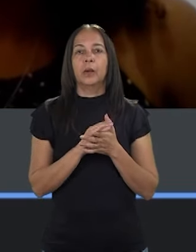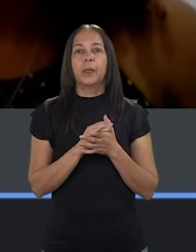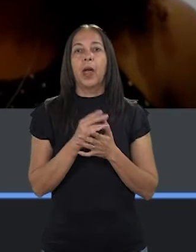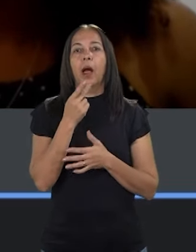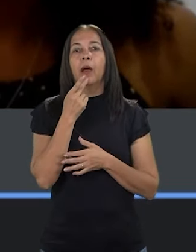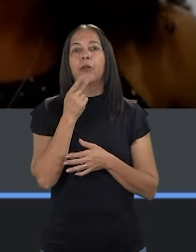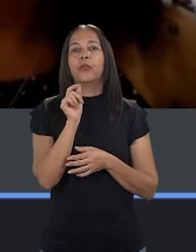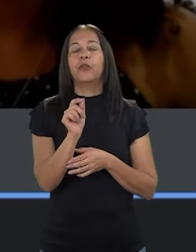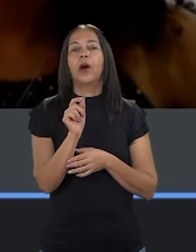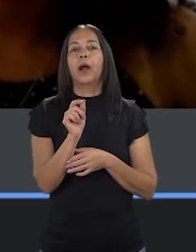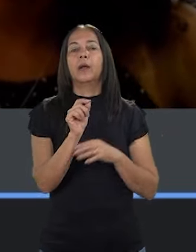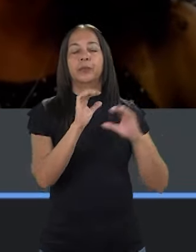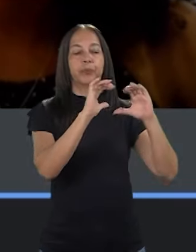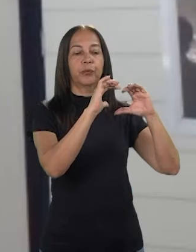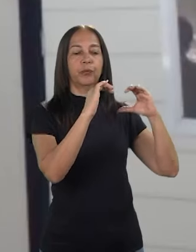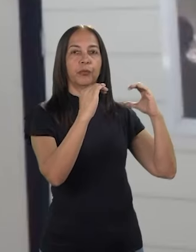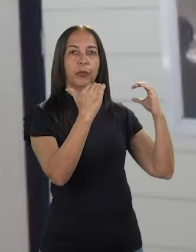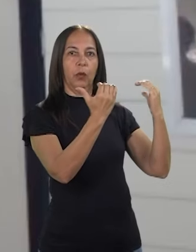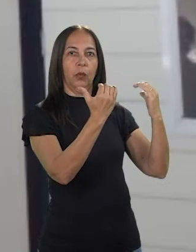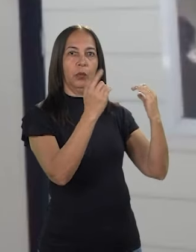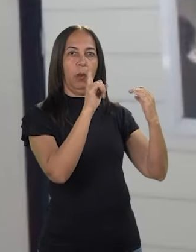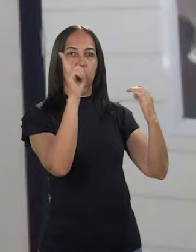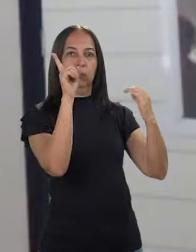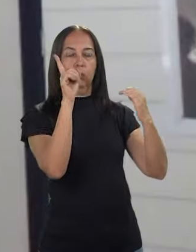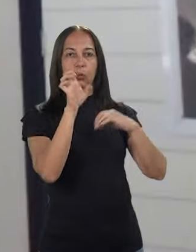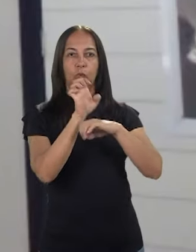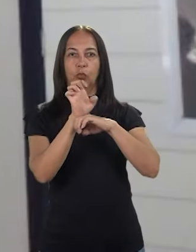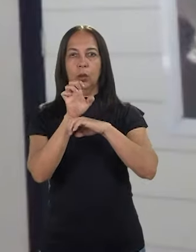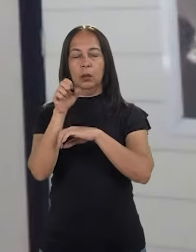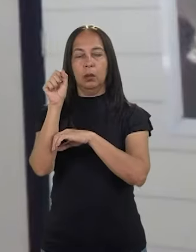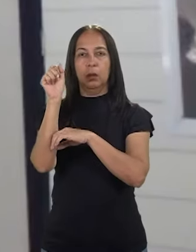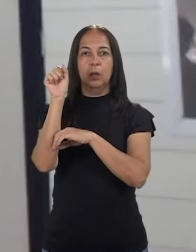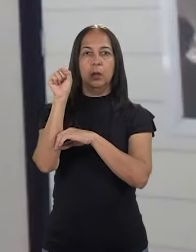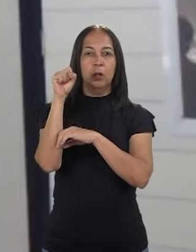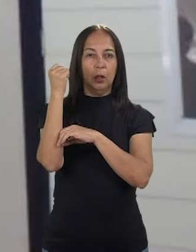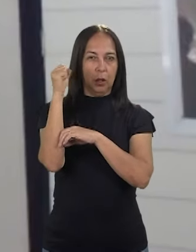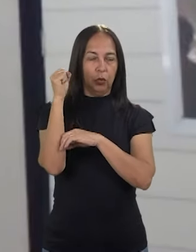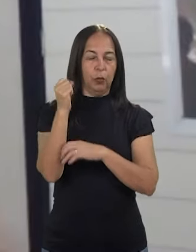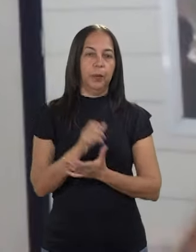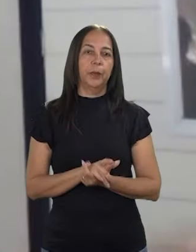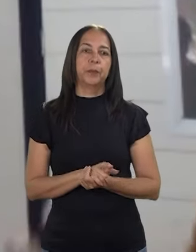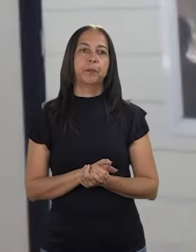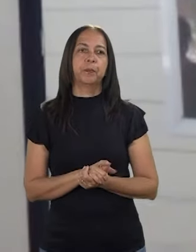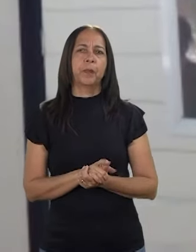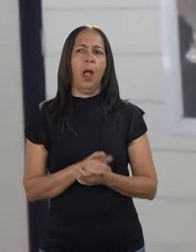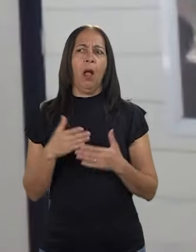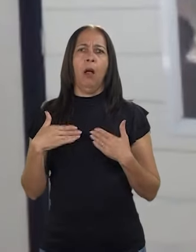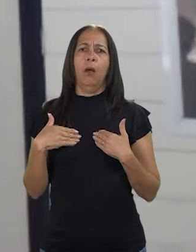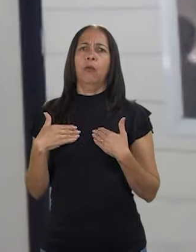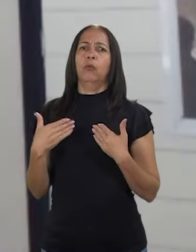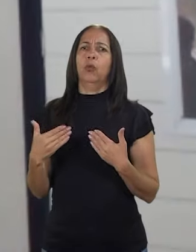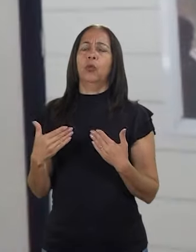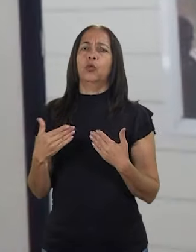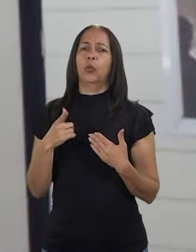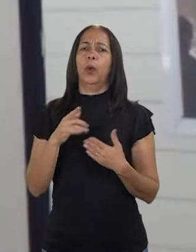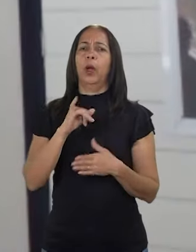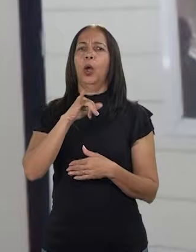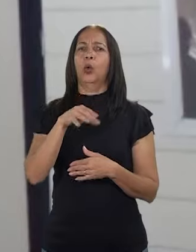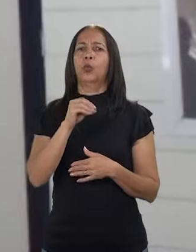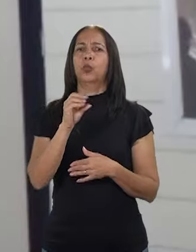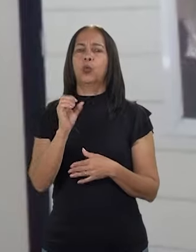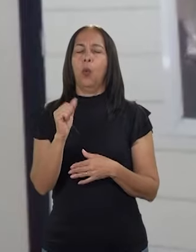ocorrido no estdio de futebol em Sergipe foi um caso me chocou bastante assim pela todo o simbolismo foi o João